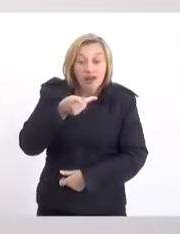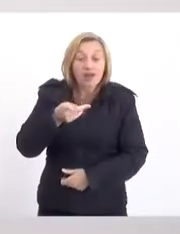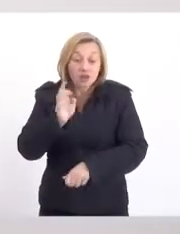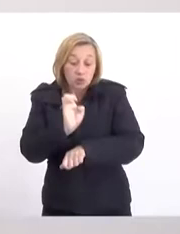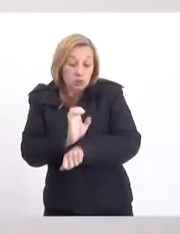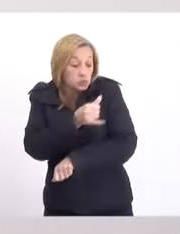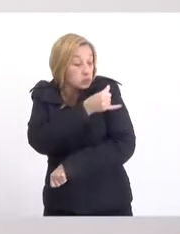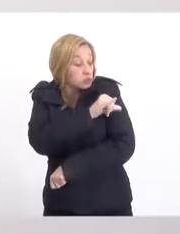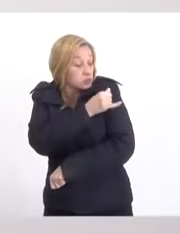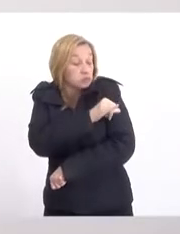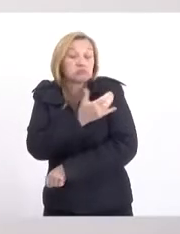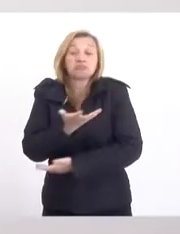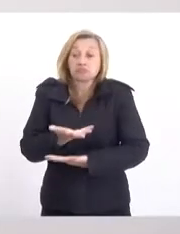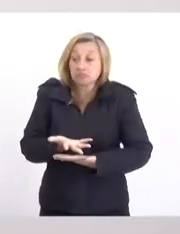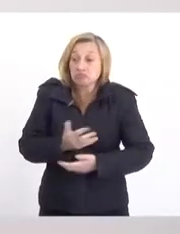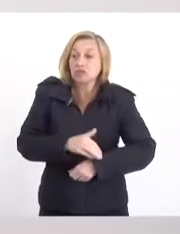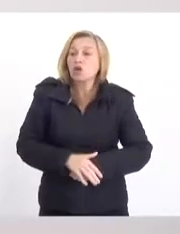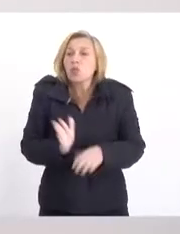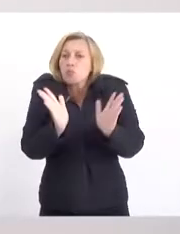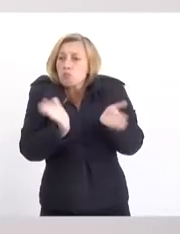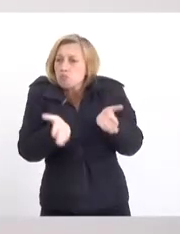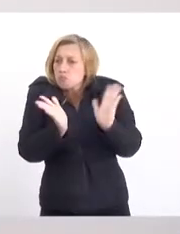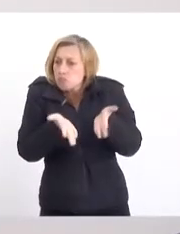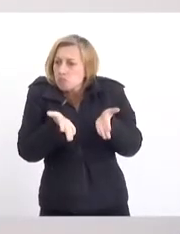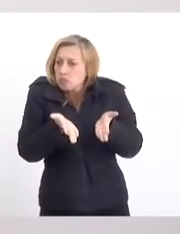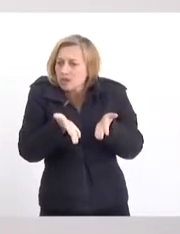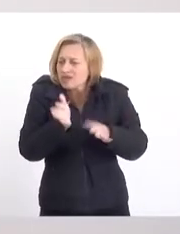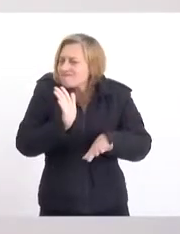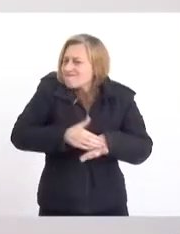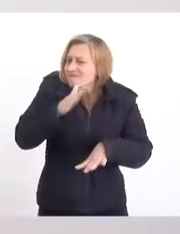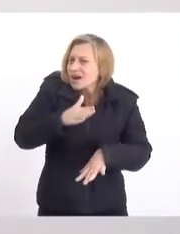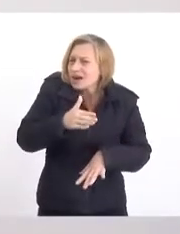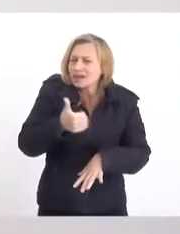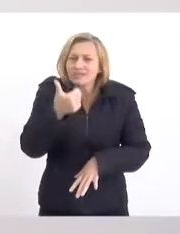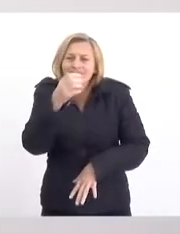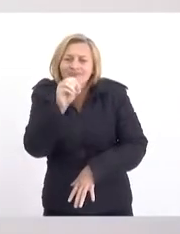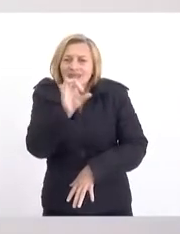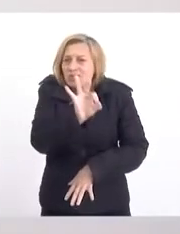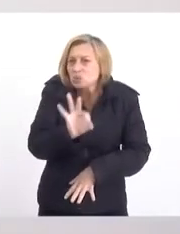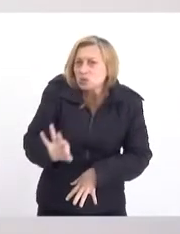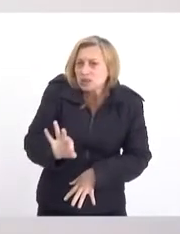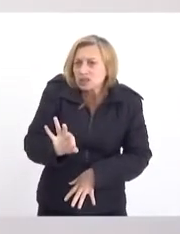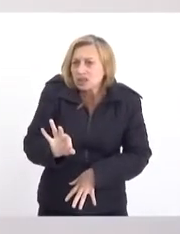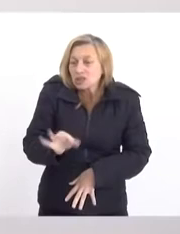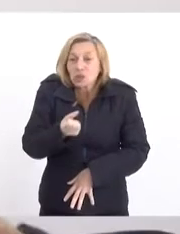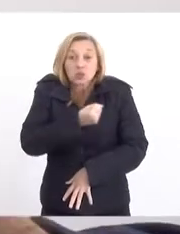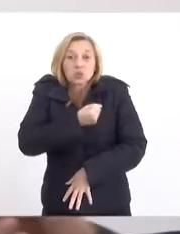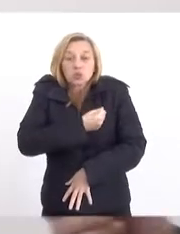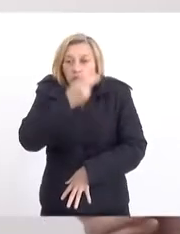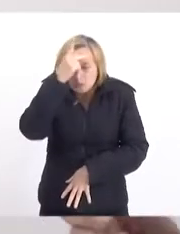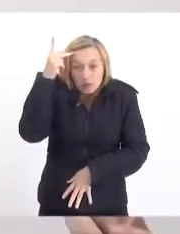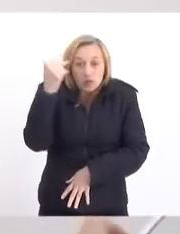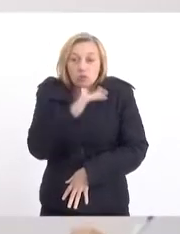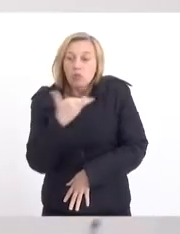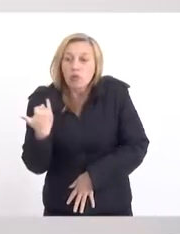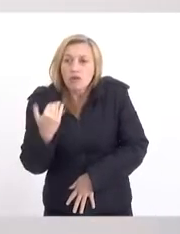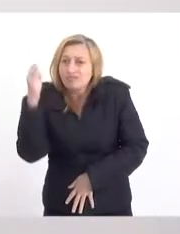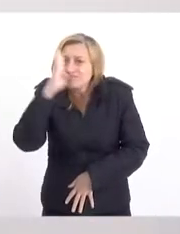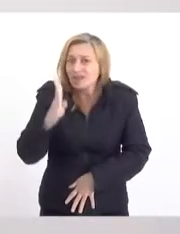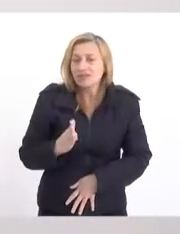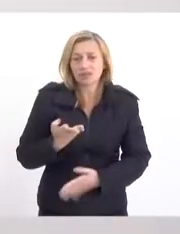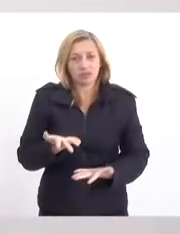estado do Rio de Janeiro, hoje, tem mais de 10% do número de pessoas que morreram no